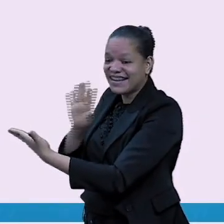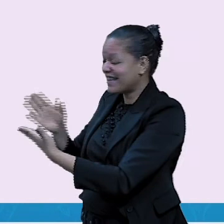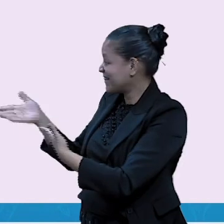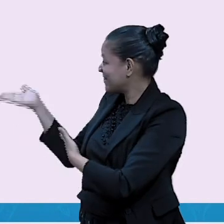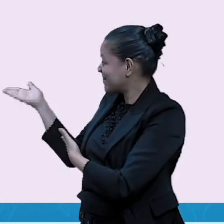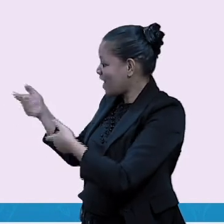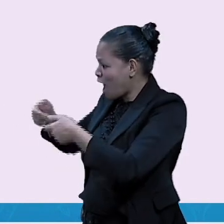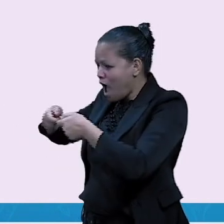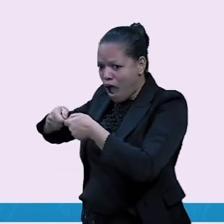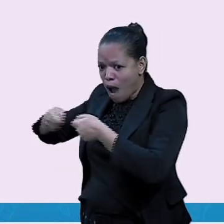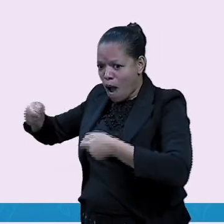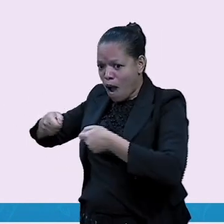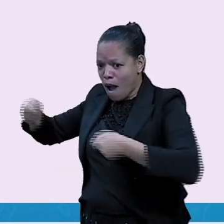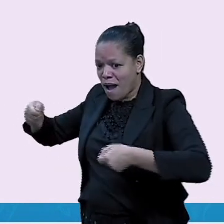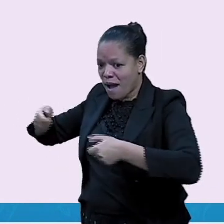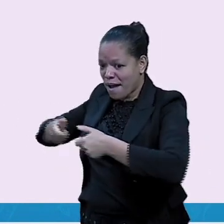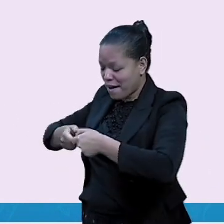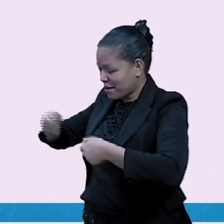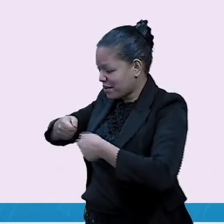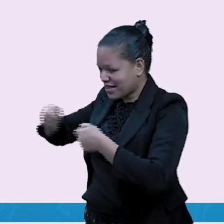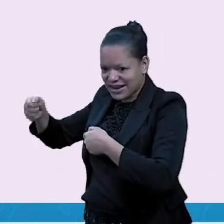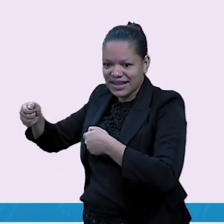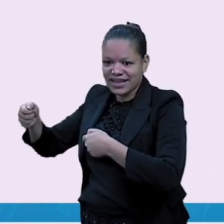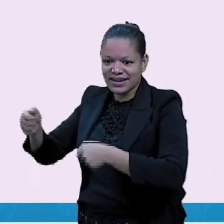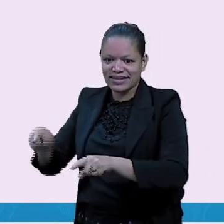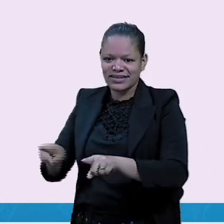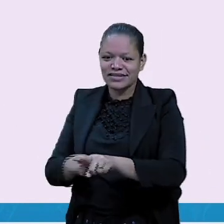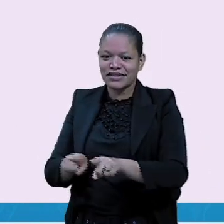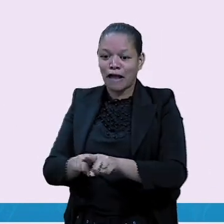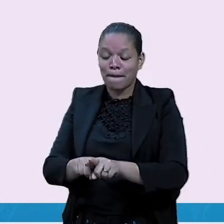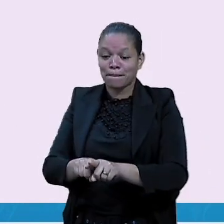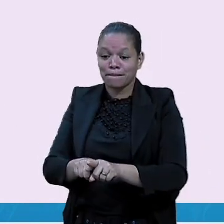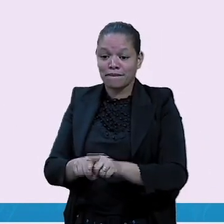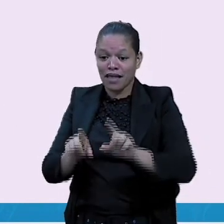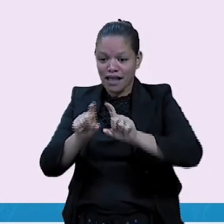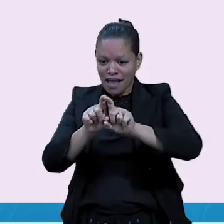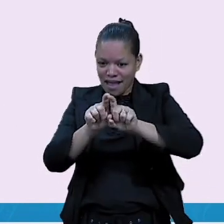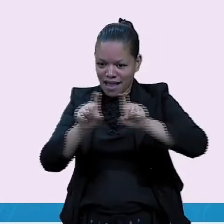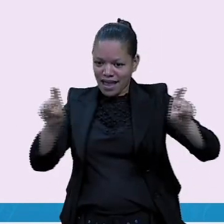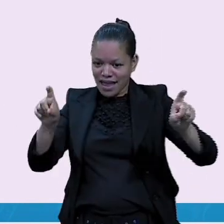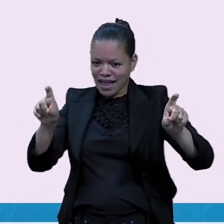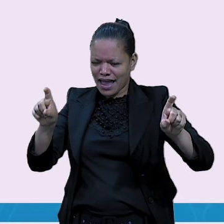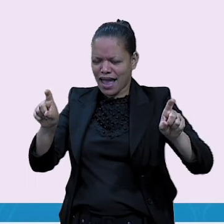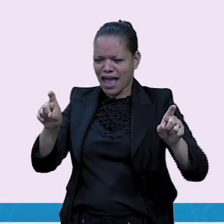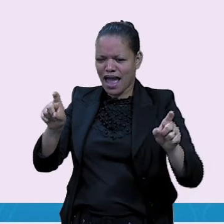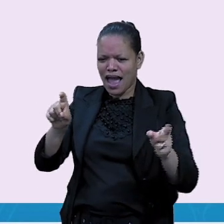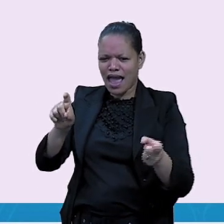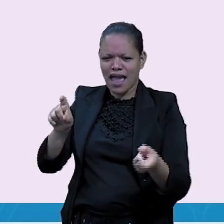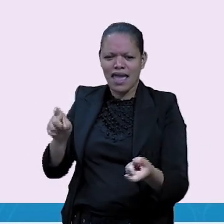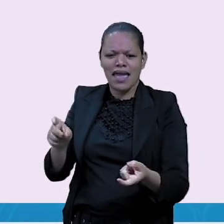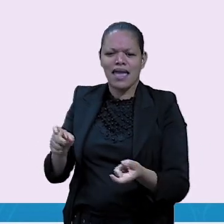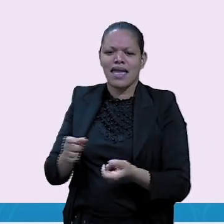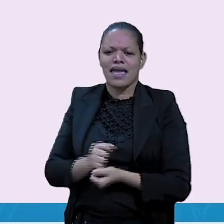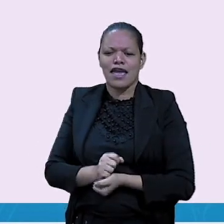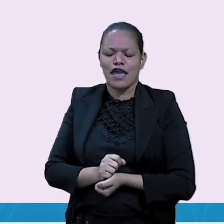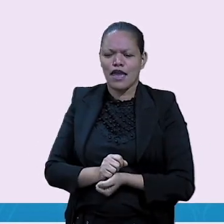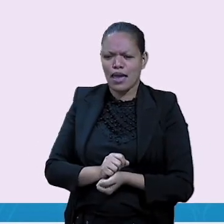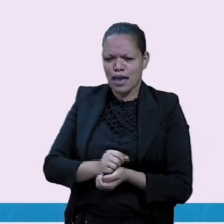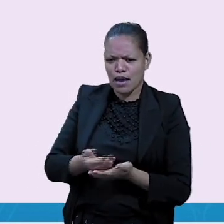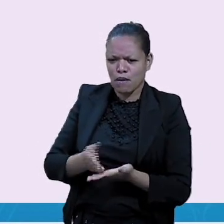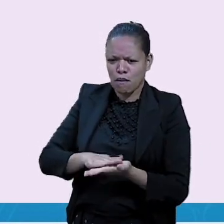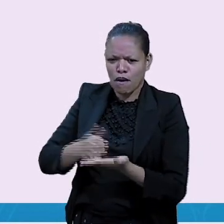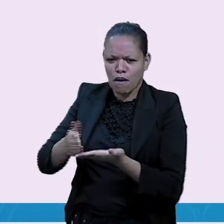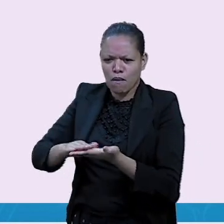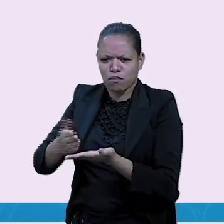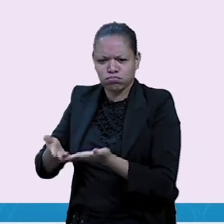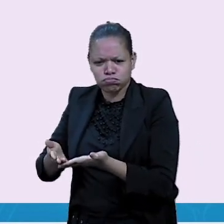aqui que eu falei com vocês, ó, que é a régua de madeira bem grande que os vendedores usam para vender tecidos, a fita métrica.